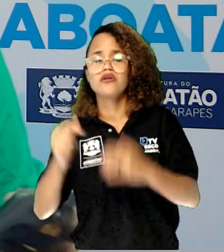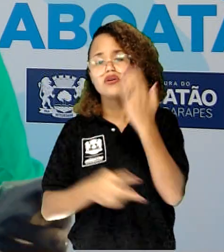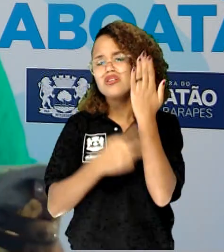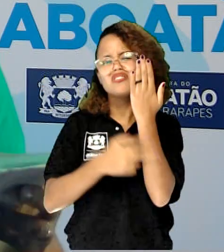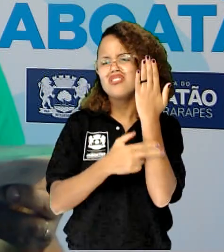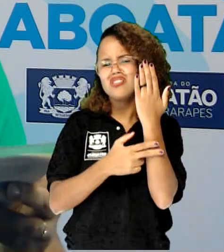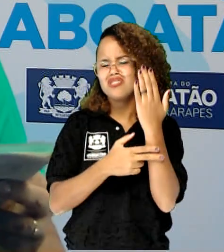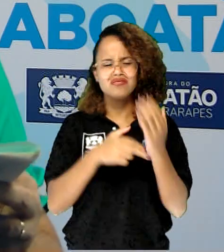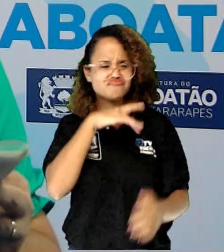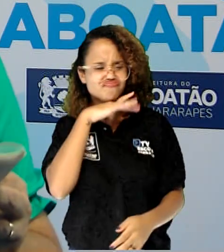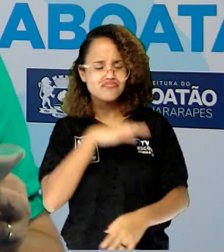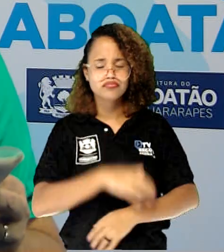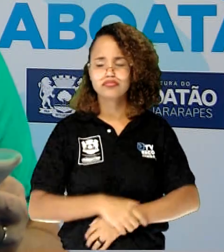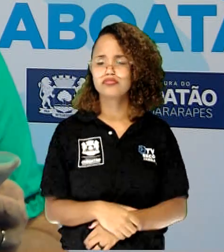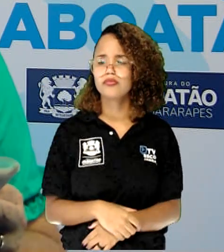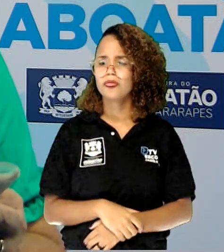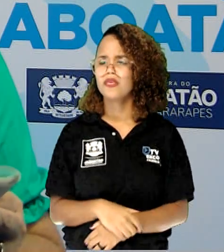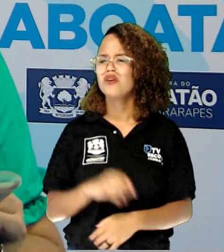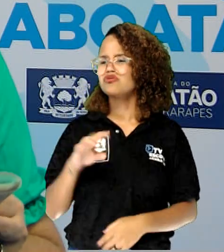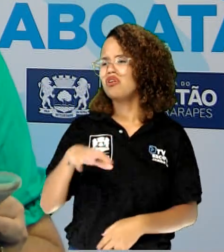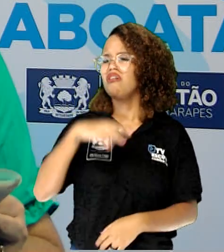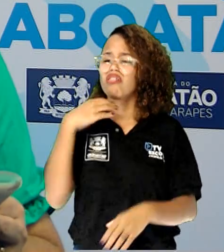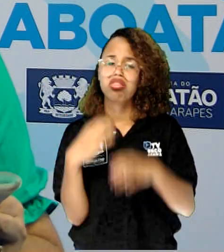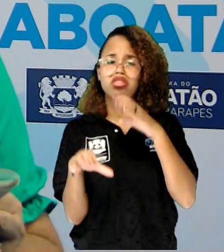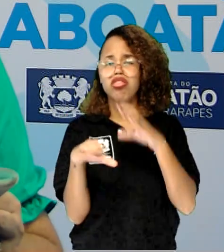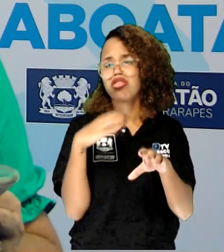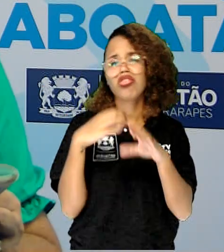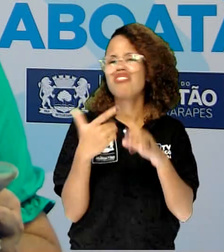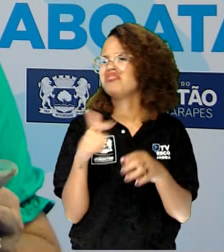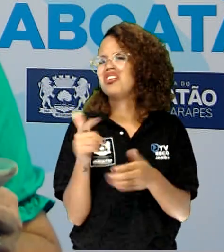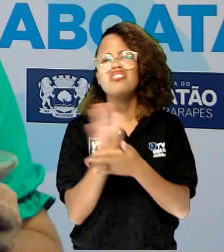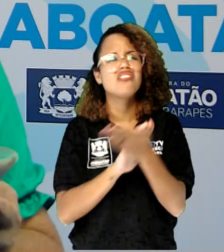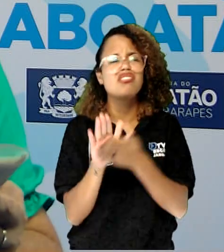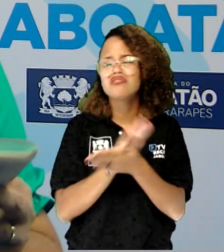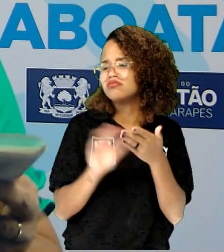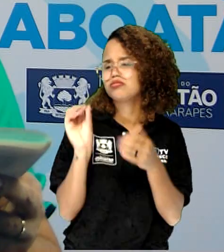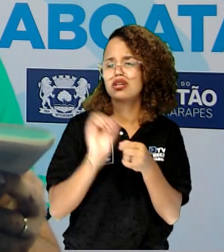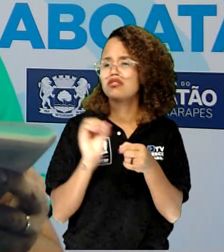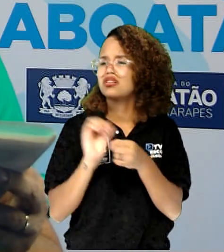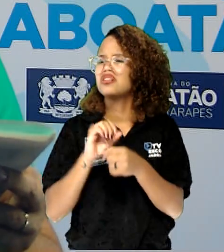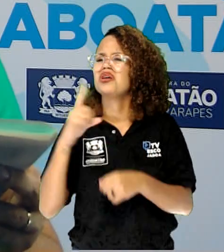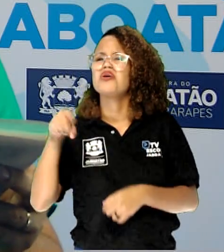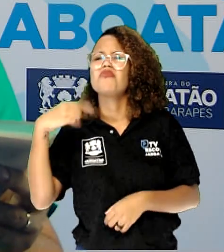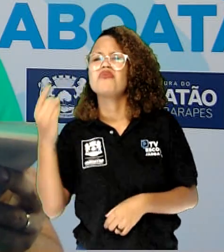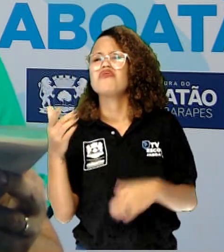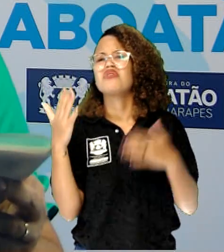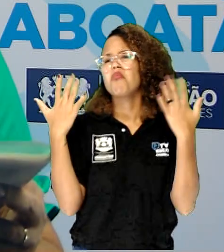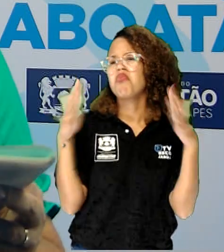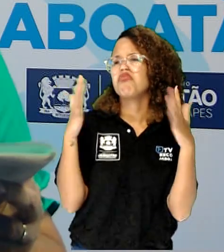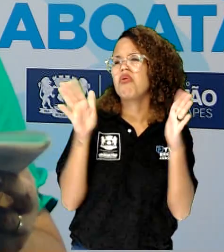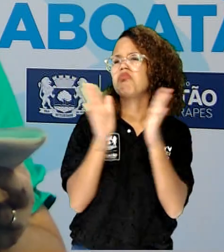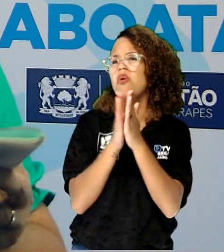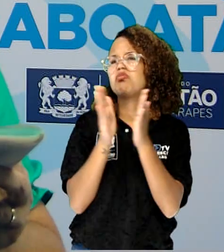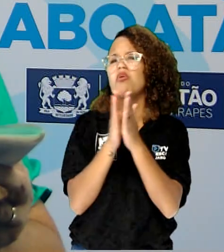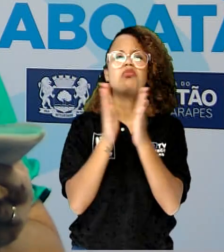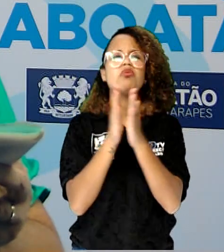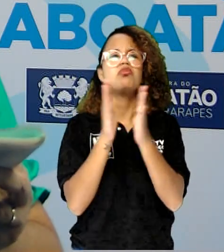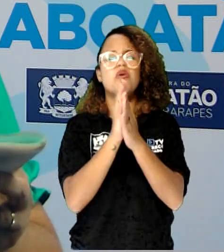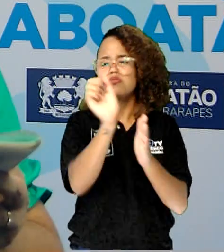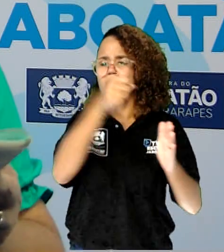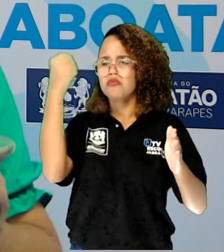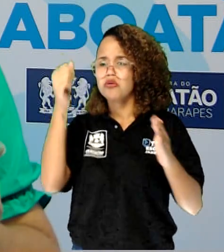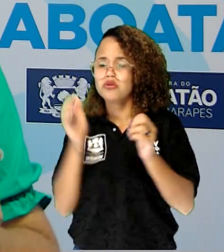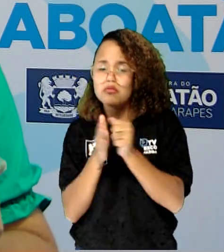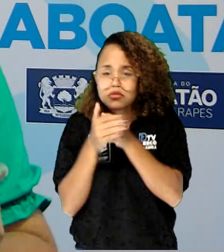presta. Passa a vida só cantando sem ter nada para fazer. Depois fica a bater palmas nas portas para se